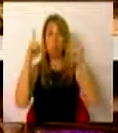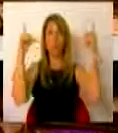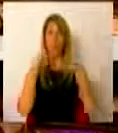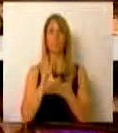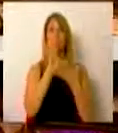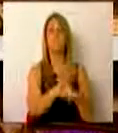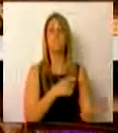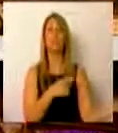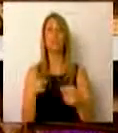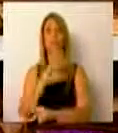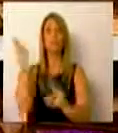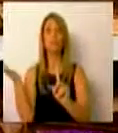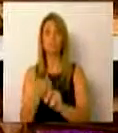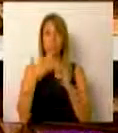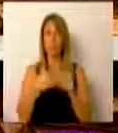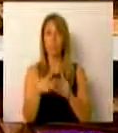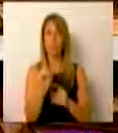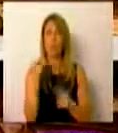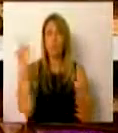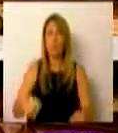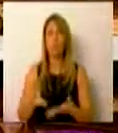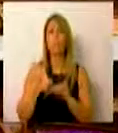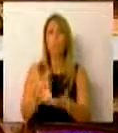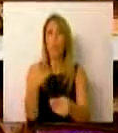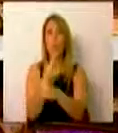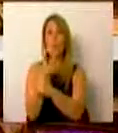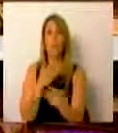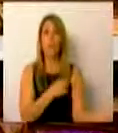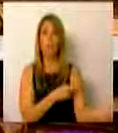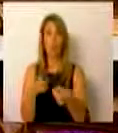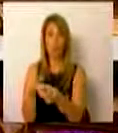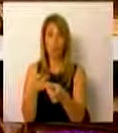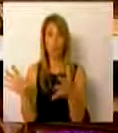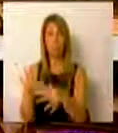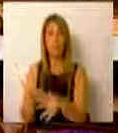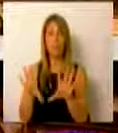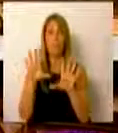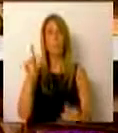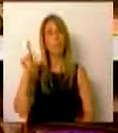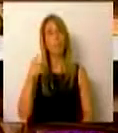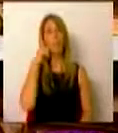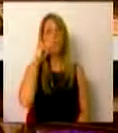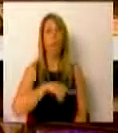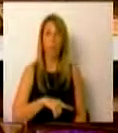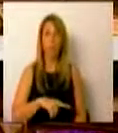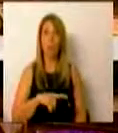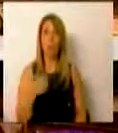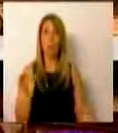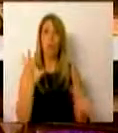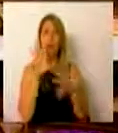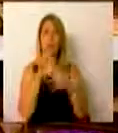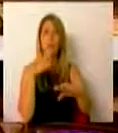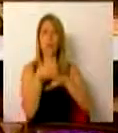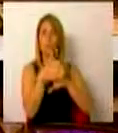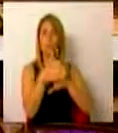punindo doravante não apenas o financiamento de atos de terrorismo, mas também aqueles que, ainda sem direção direta com esses